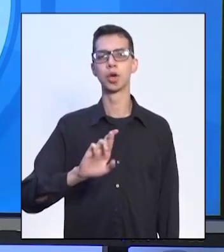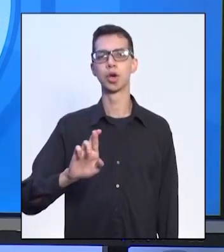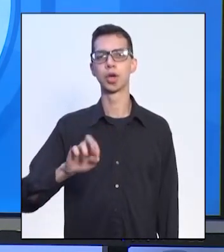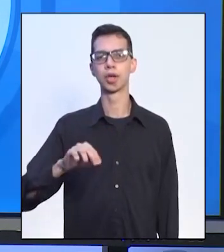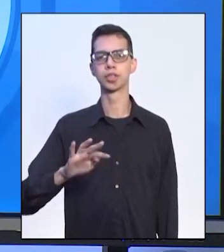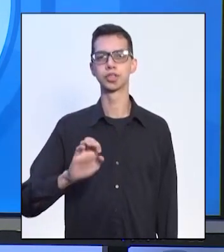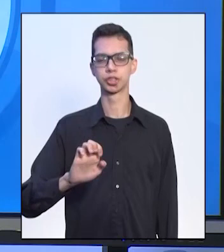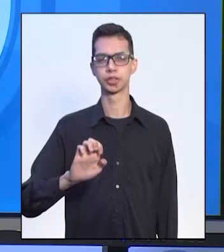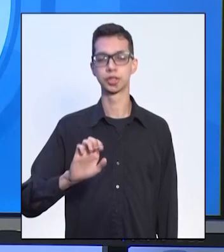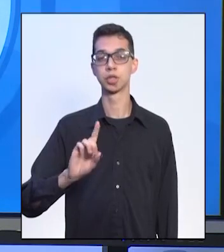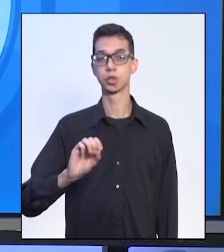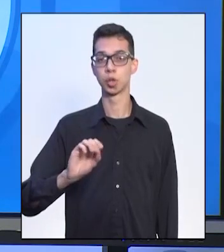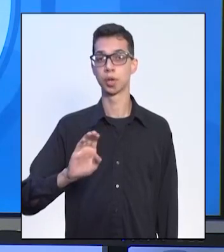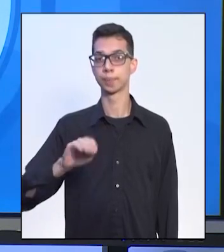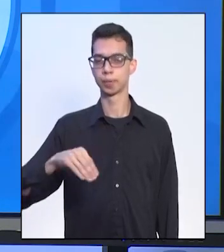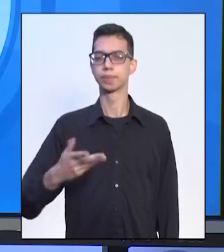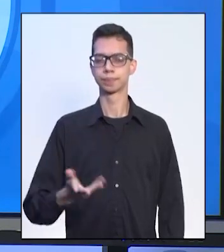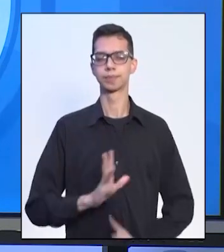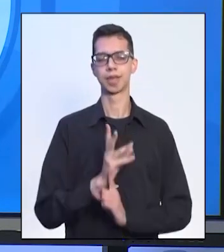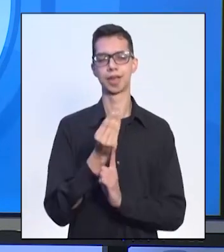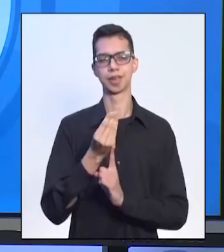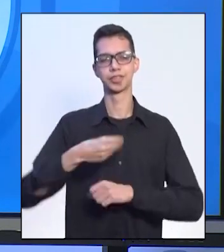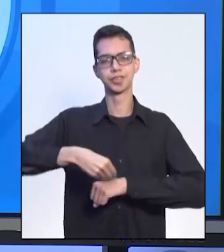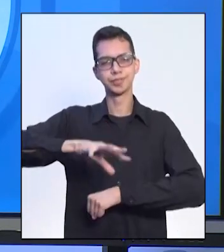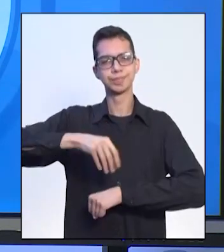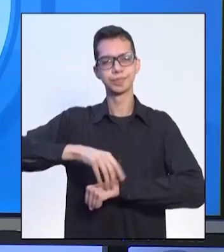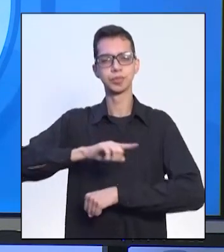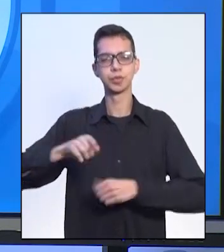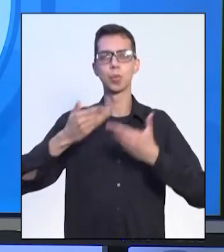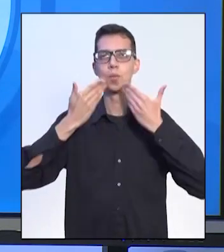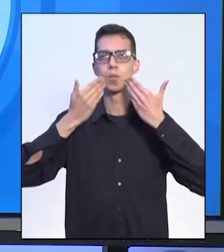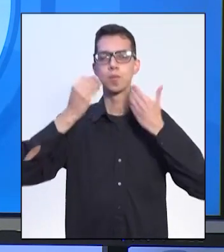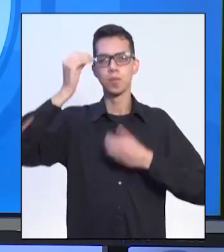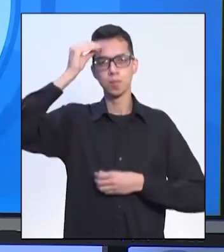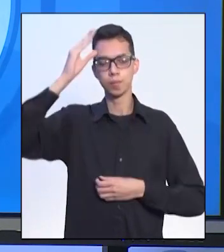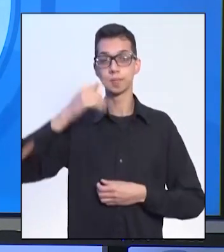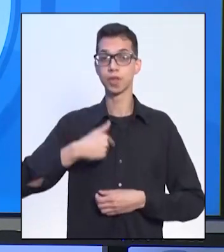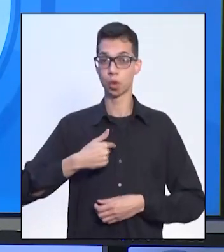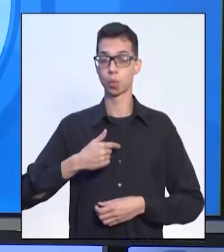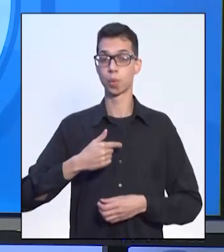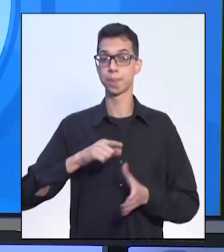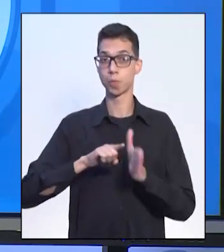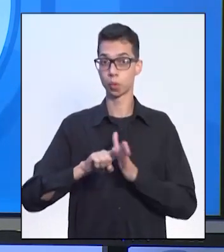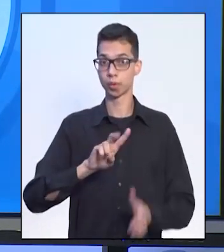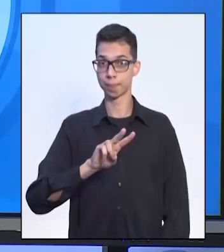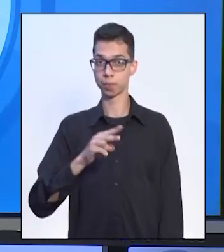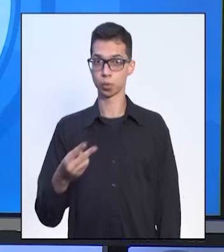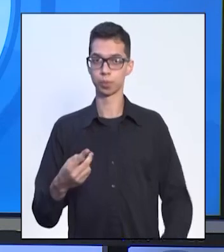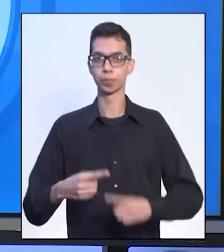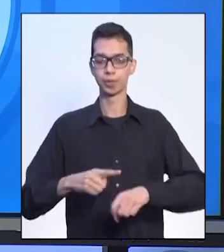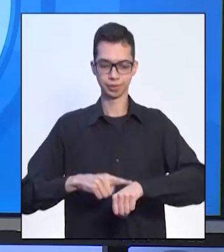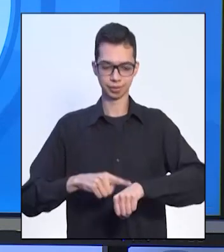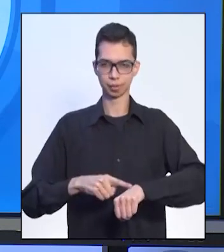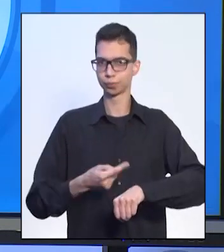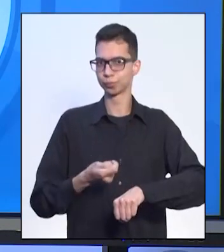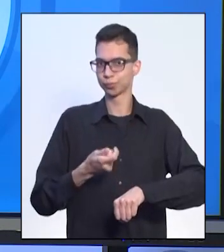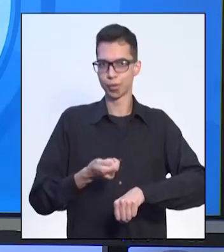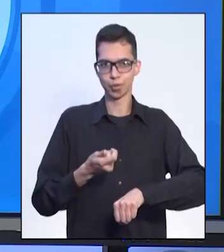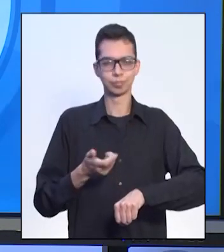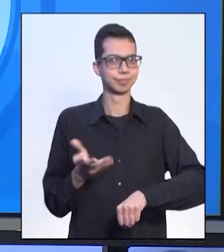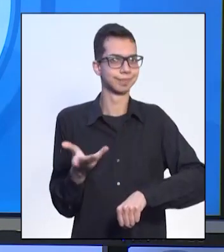da arte. Gente, eu vou pular uma pergunta que a gente faria agora, porque o nosso tempo está corrido. E a pergunta era justamente, trabalhando dentro